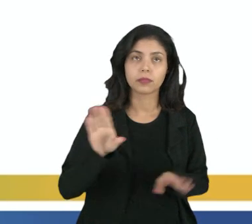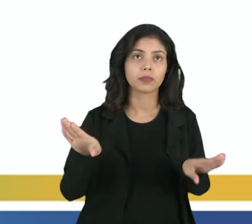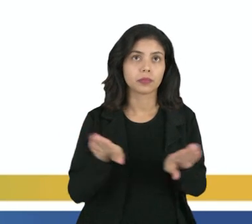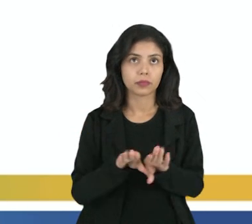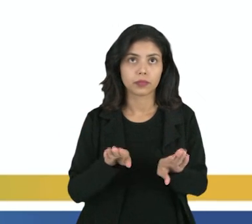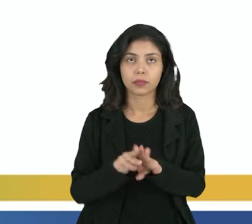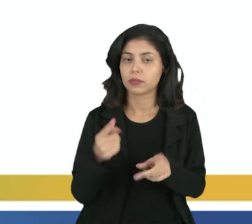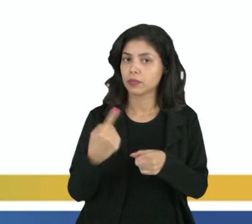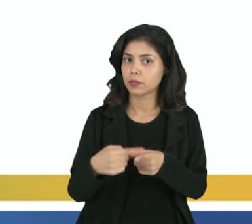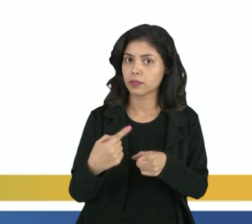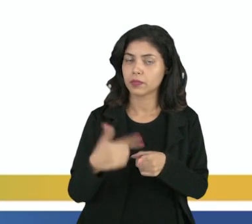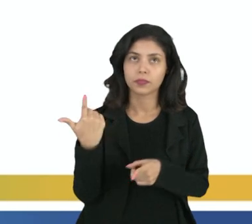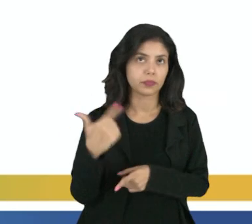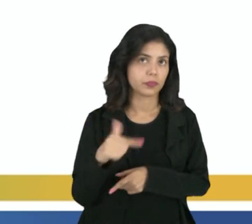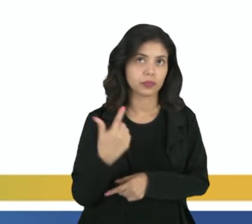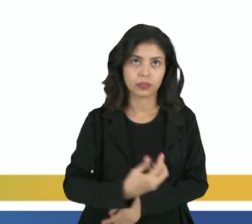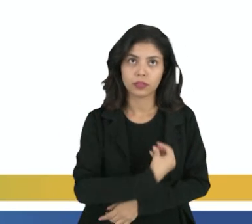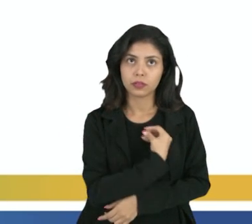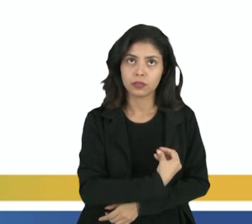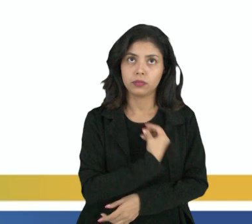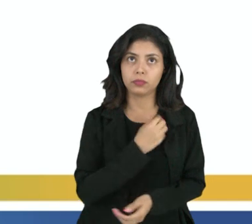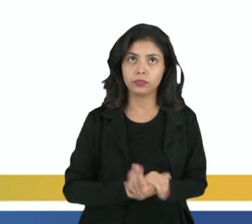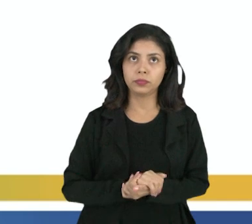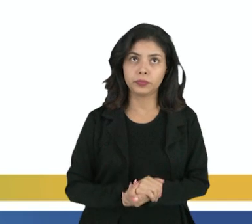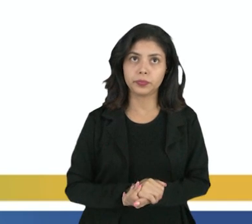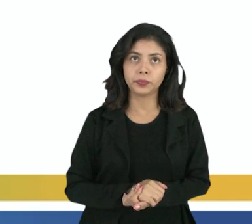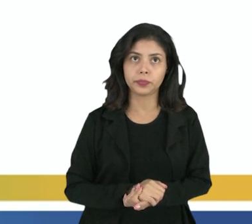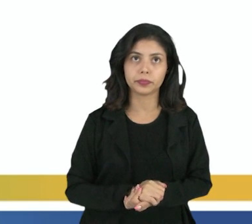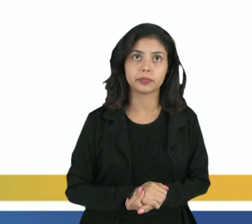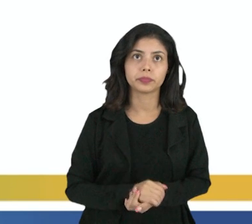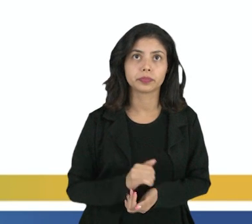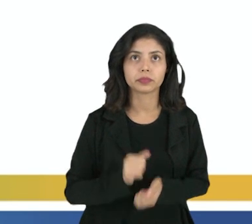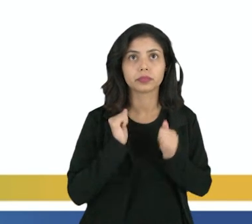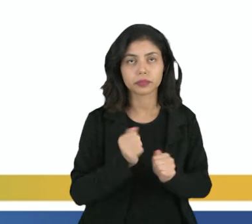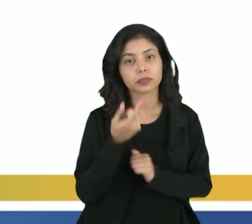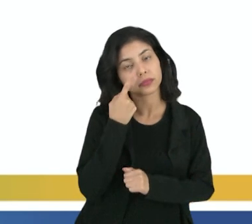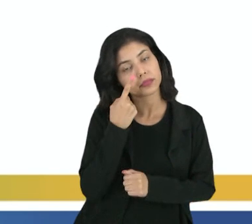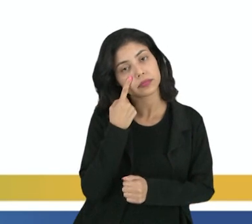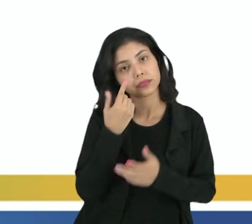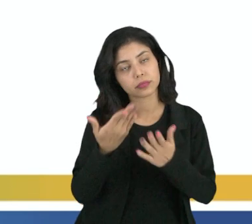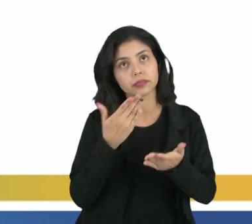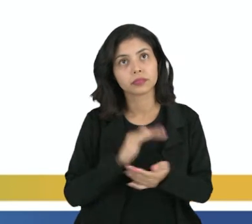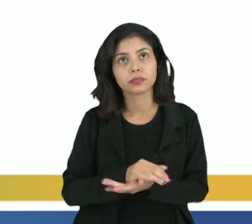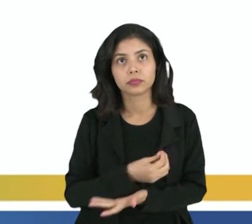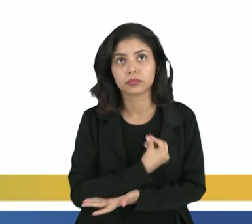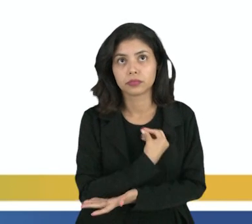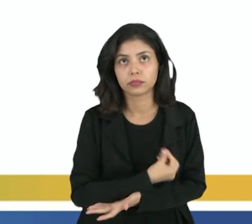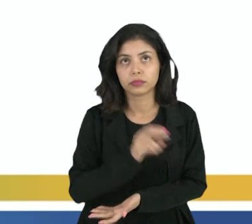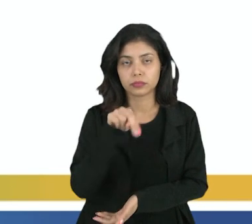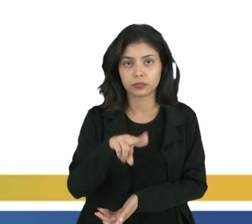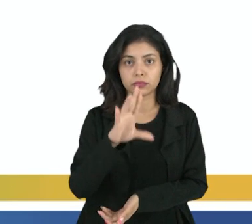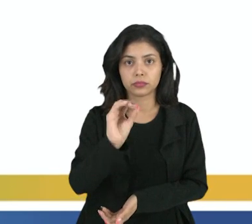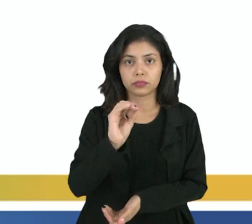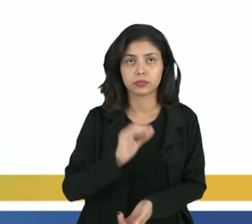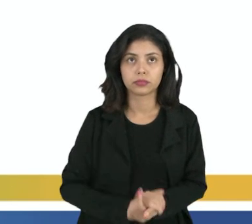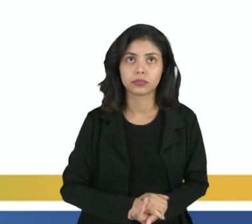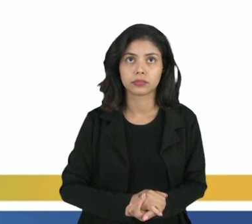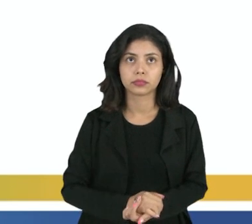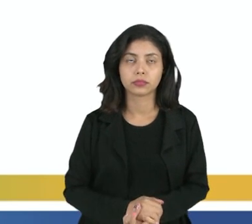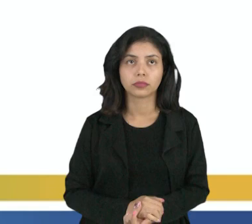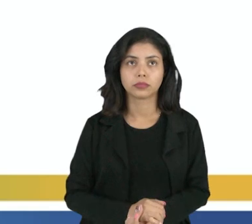D também porque não tem a presença do enxofre Então o que a gente pode observar aqui ó a presença do